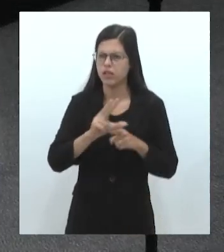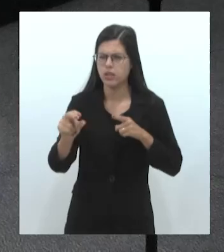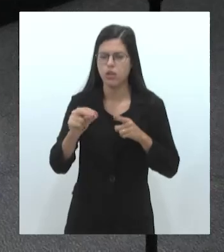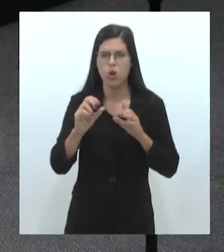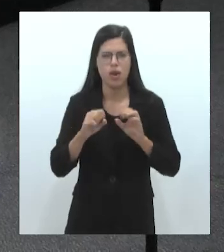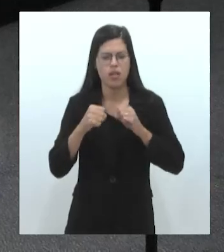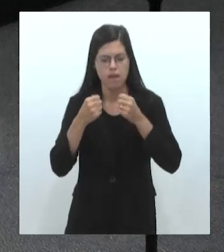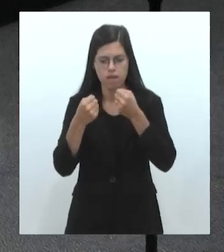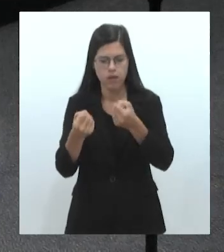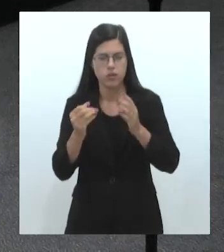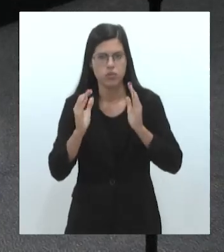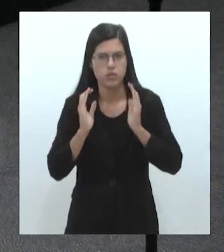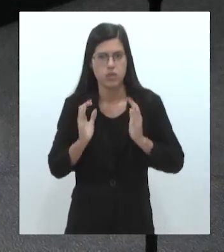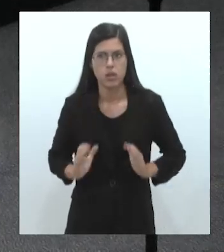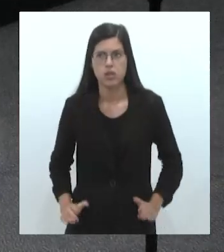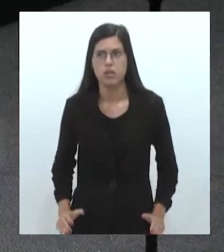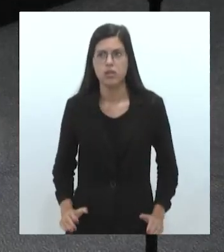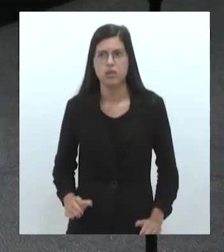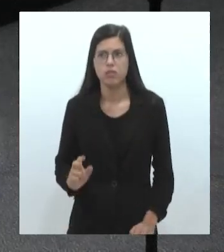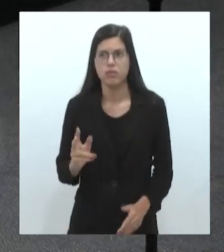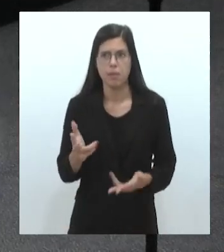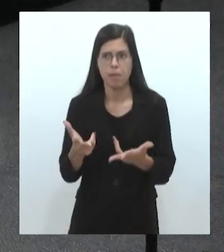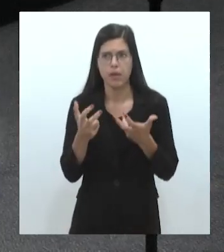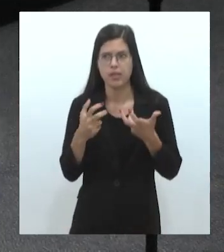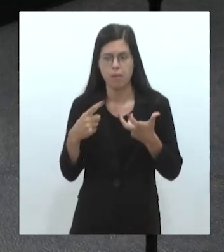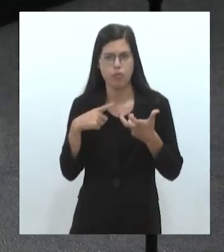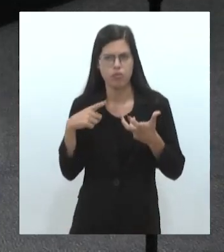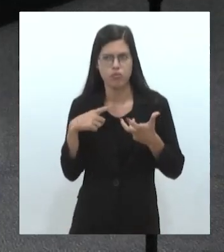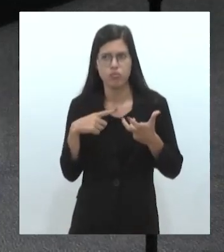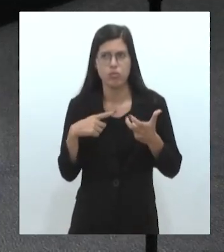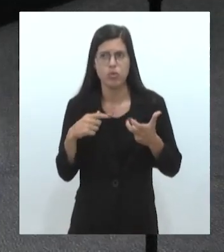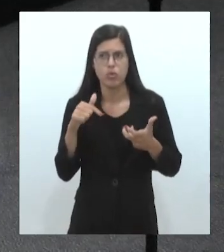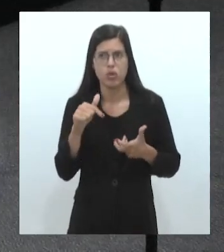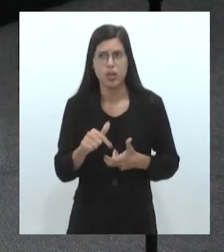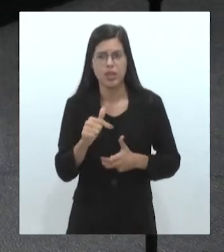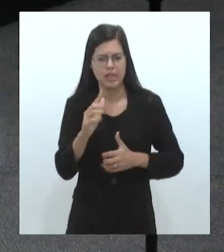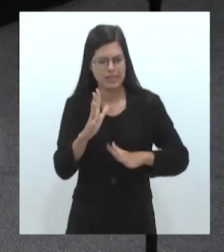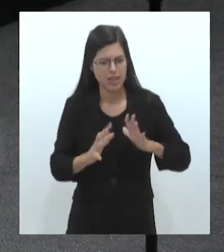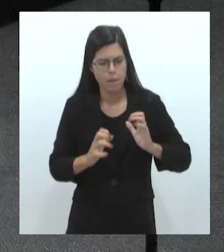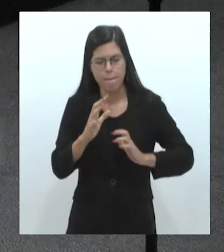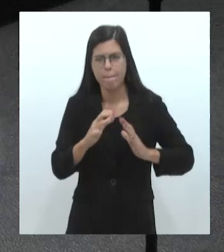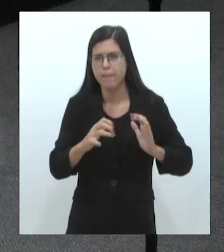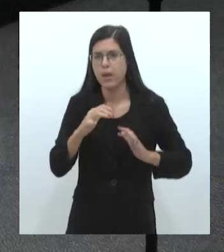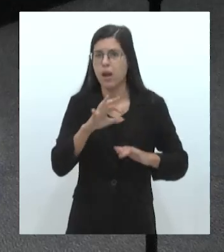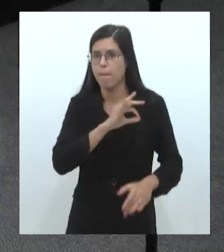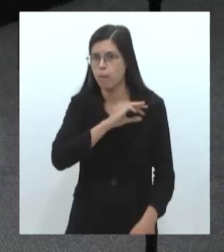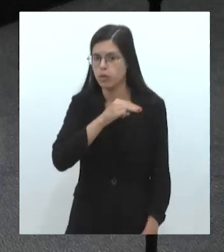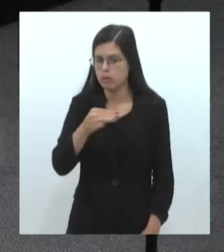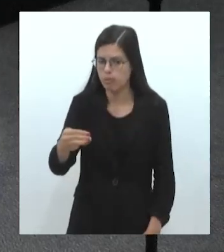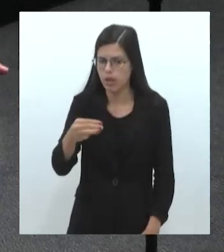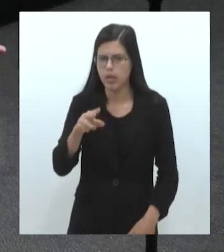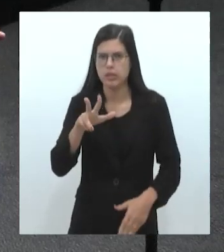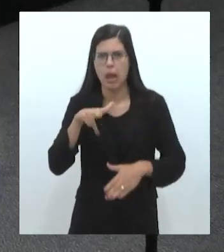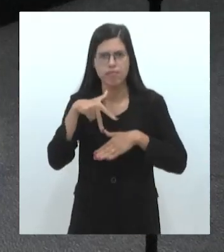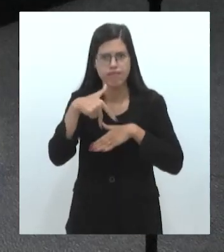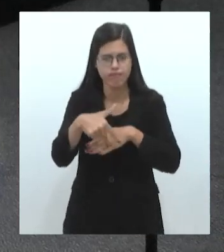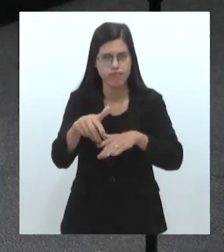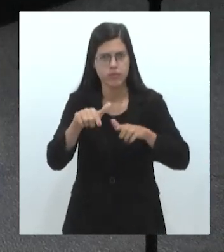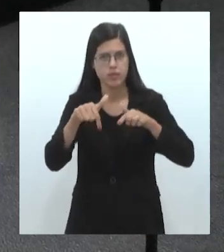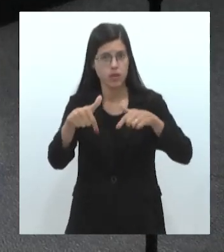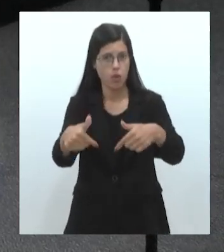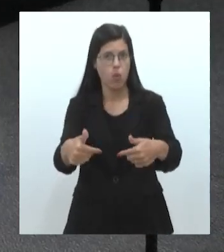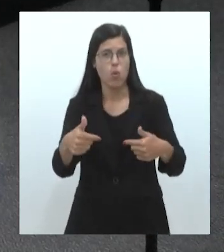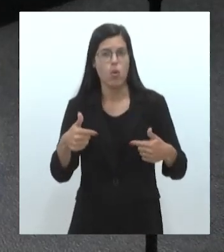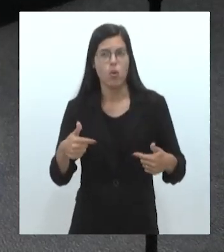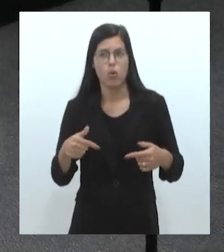defende o cidadão. Você vê que quando tem os embates todos aí, é a polícia militar que vai de frente. Quando se fecha qualquer tipo